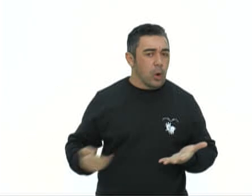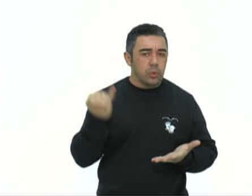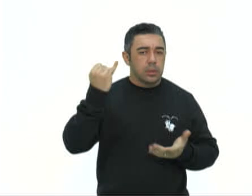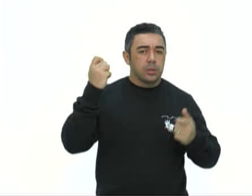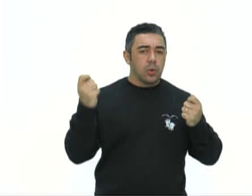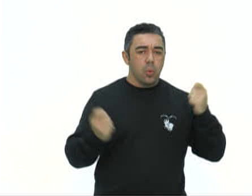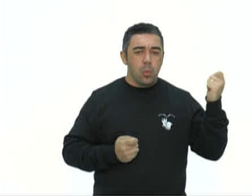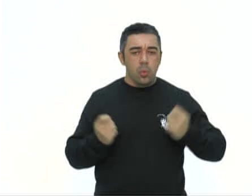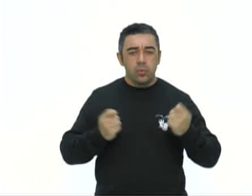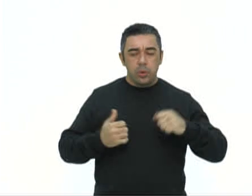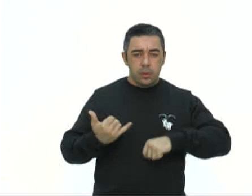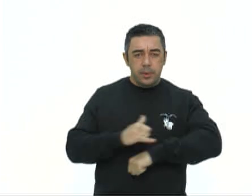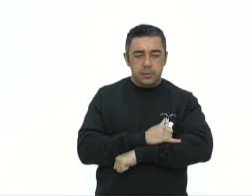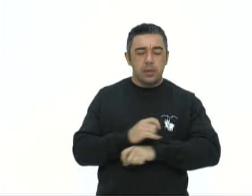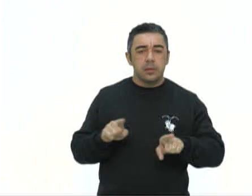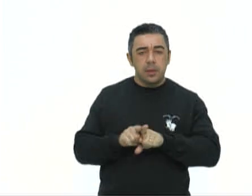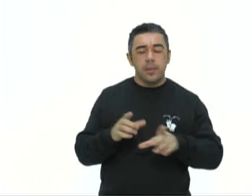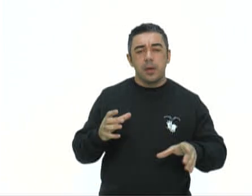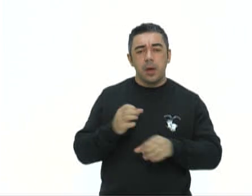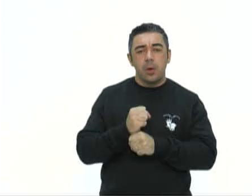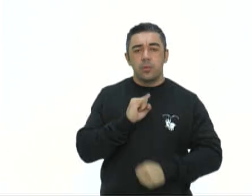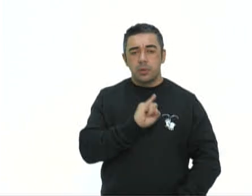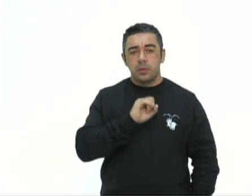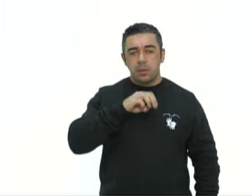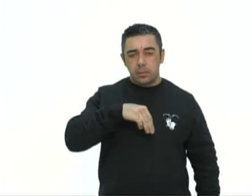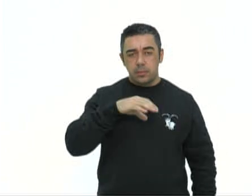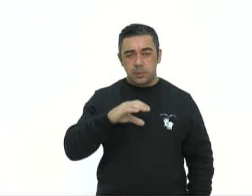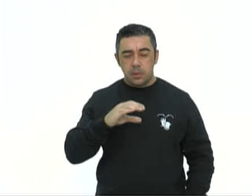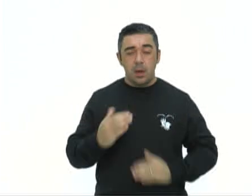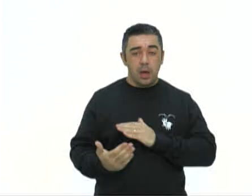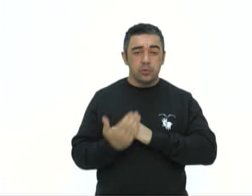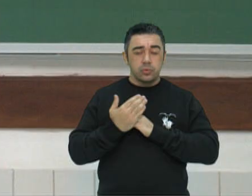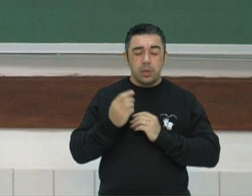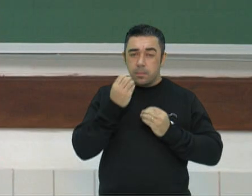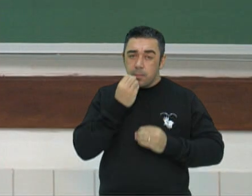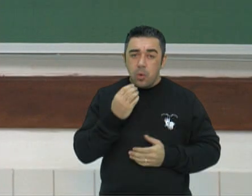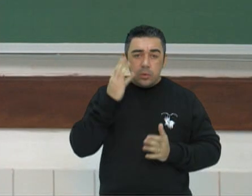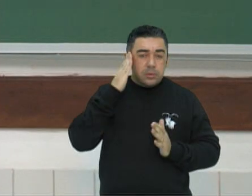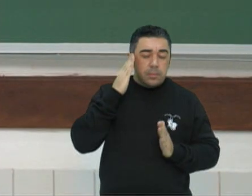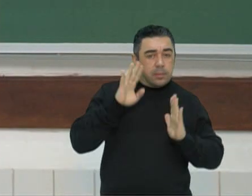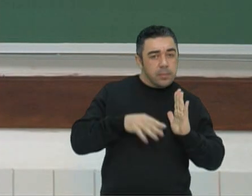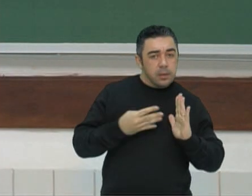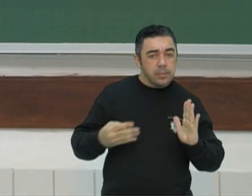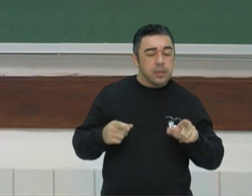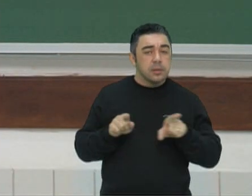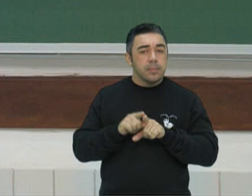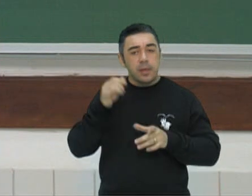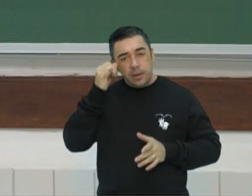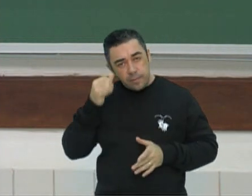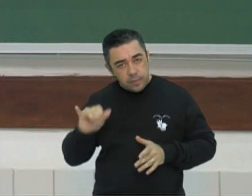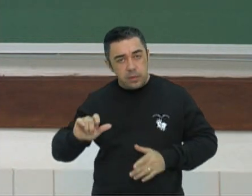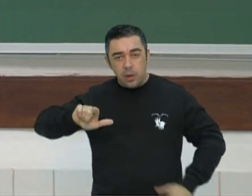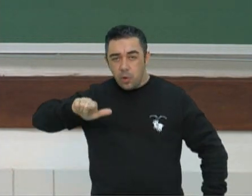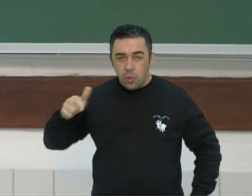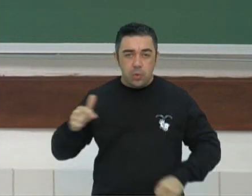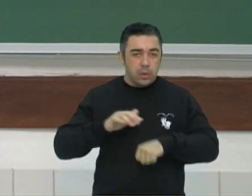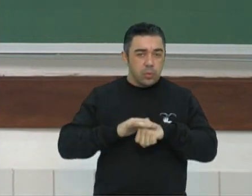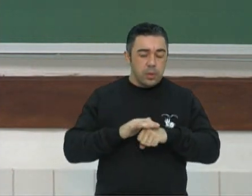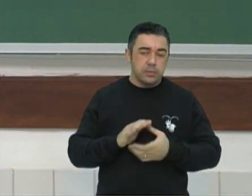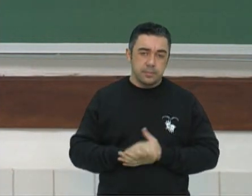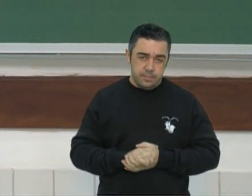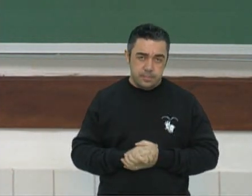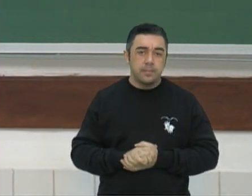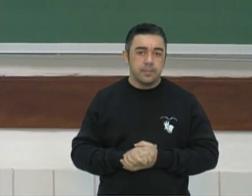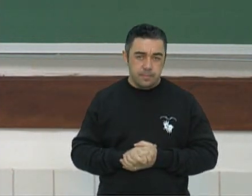controlar a obesidade e o cálculo do IMC, ajudando até a ter bons parâmetros e também prevenir de outras doenças ali,